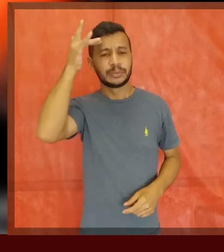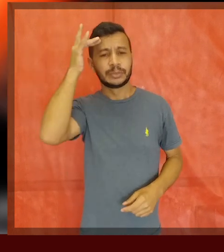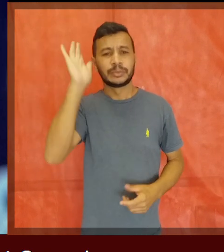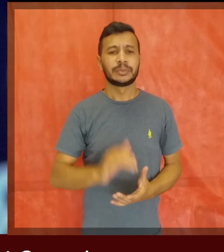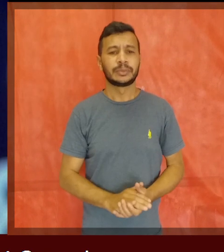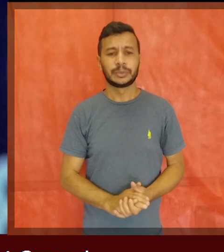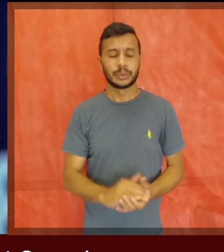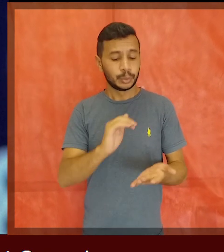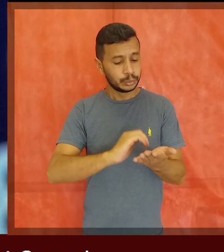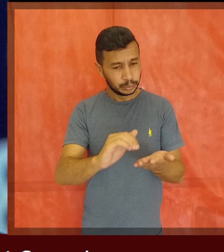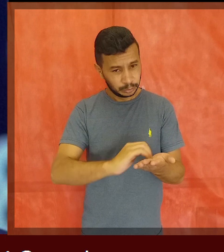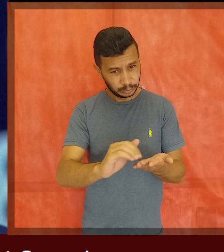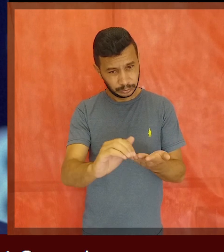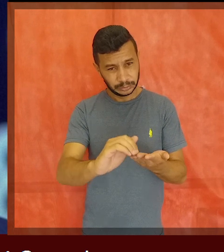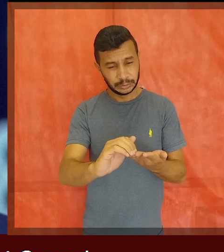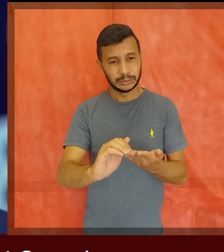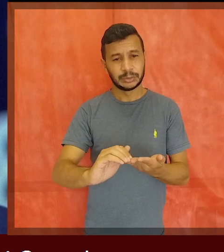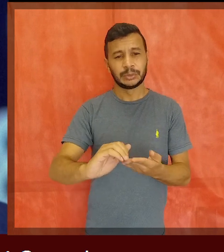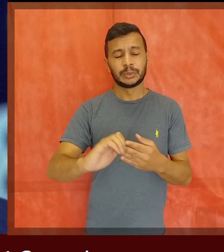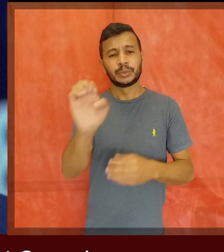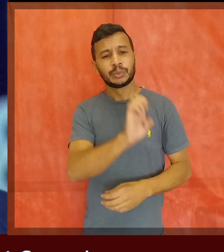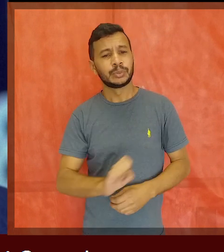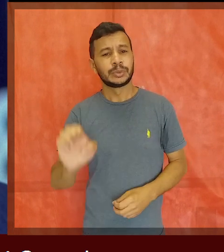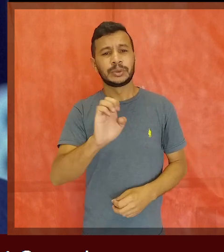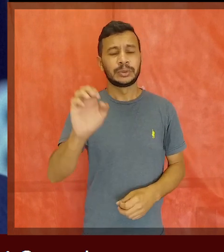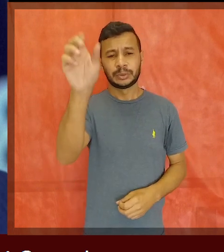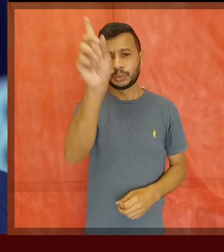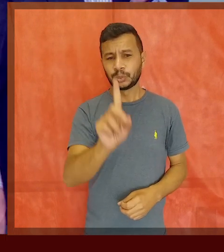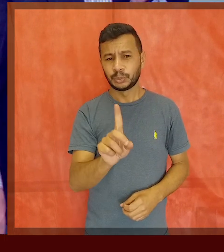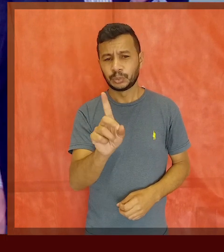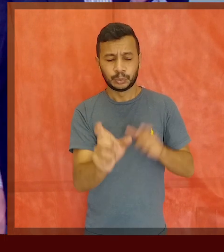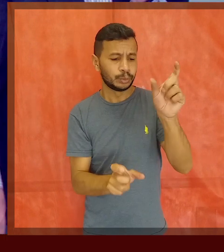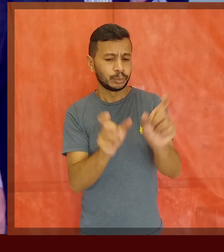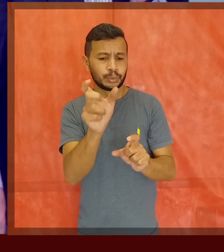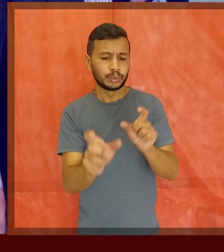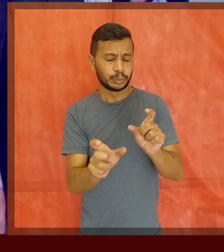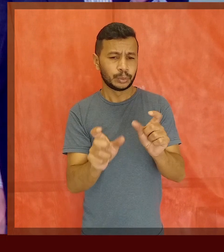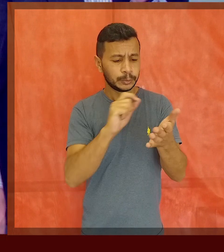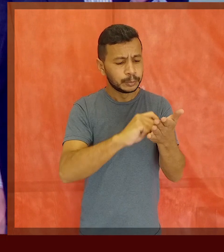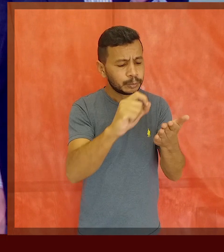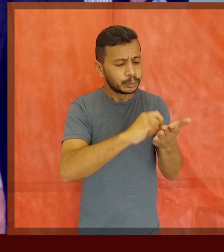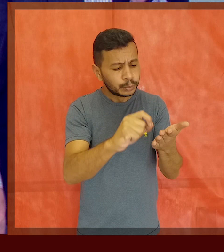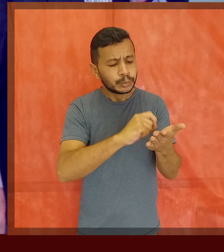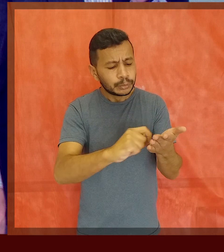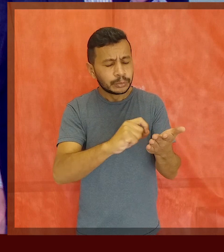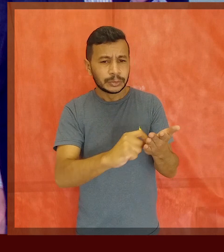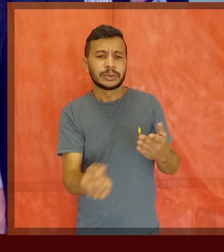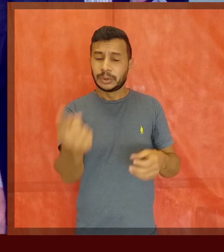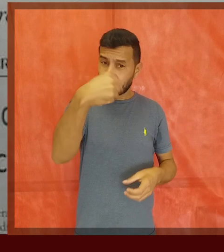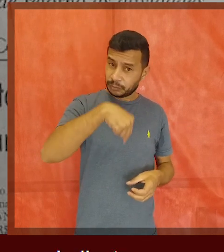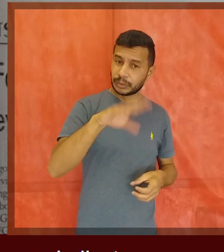pessoas. O secretário de Estado de Direitos Humanos, José Gregório, prefaciou e compareceu no